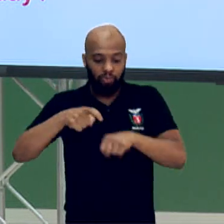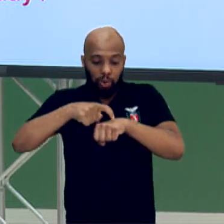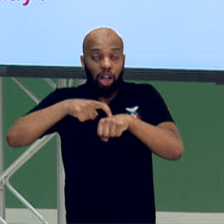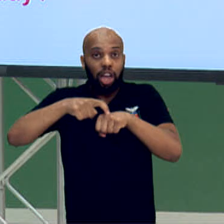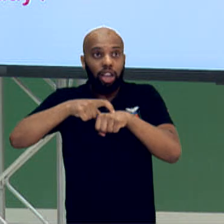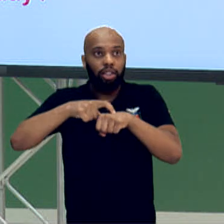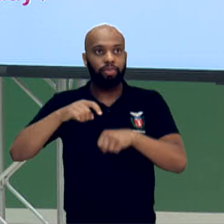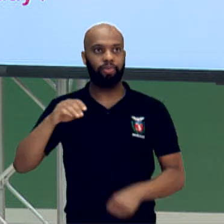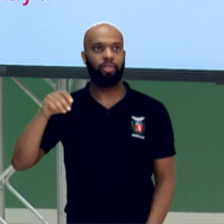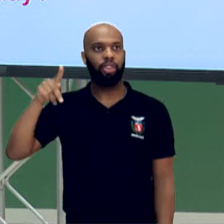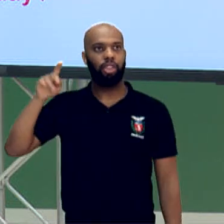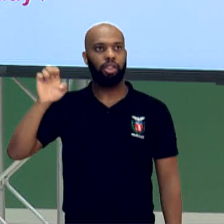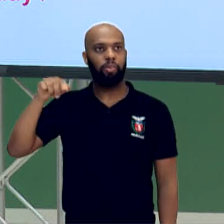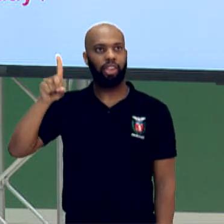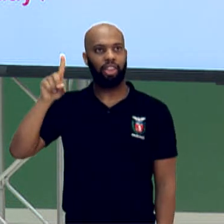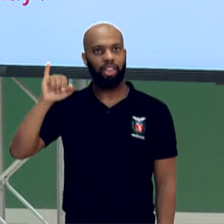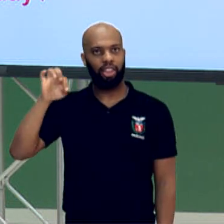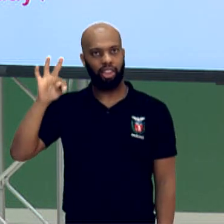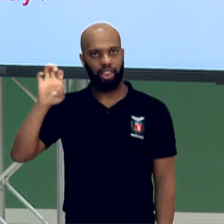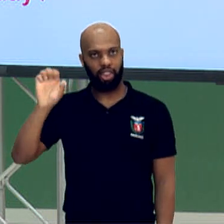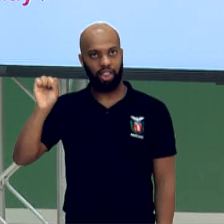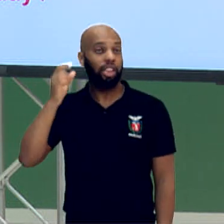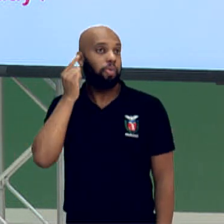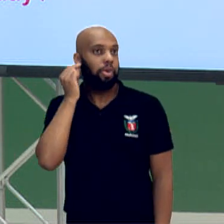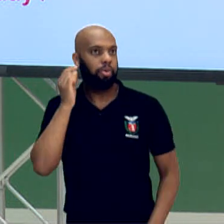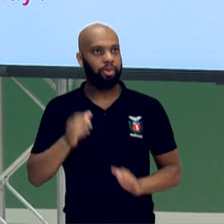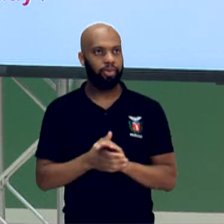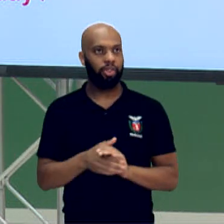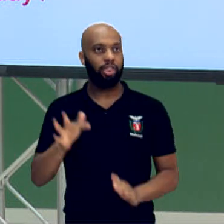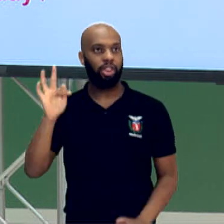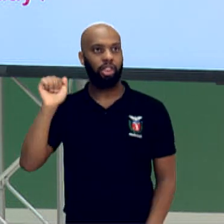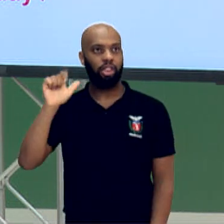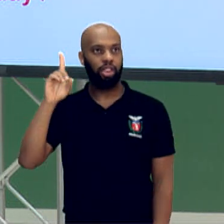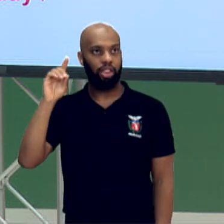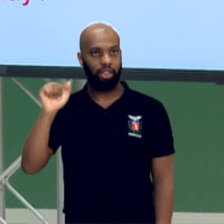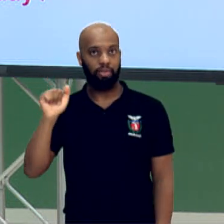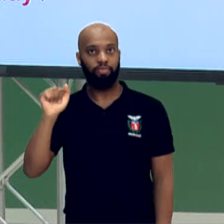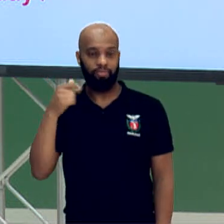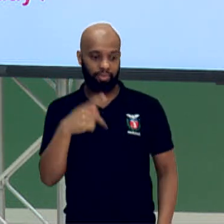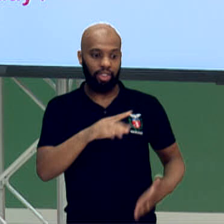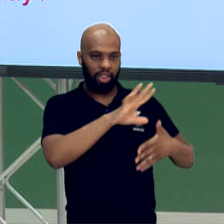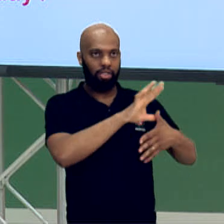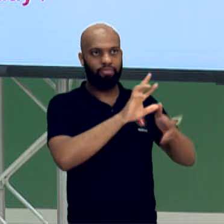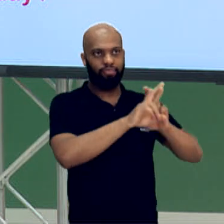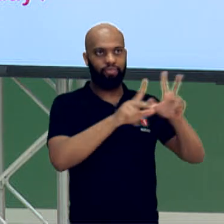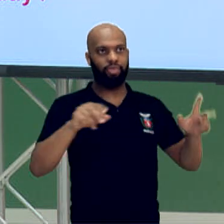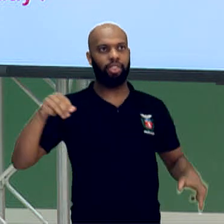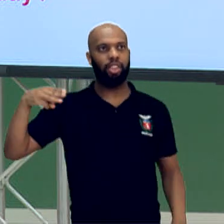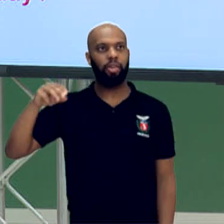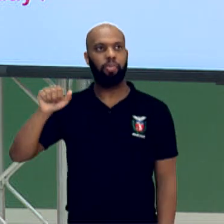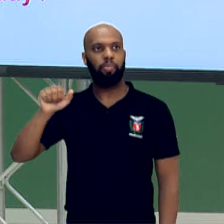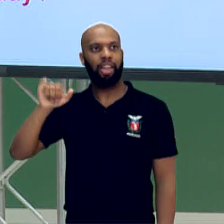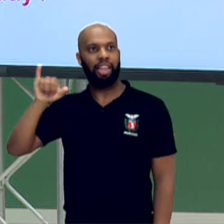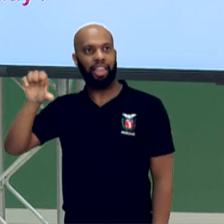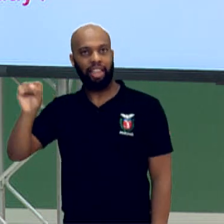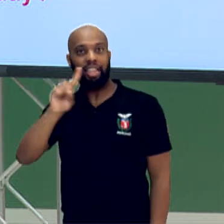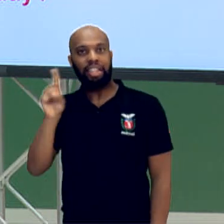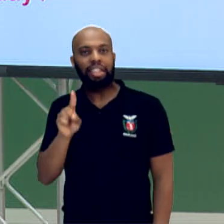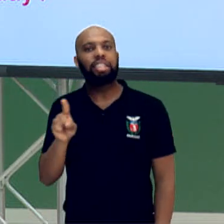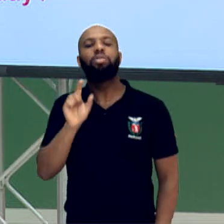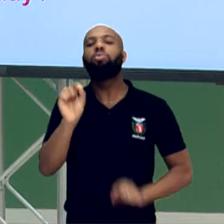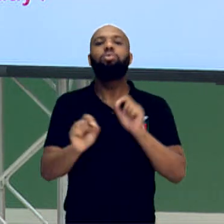Pendientes, os brincos, falda, na América, uma possível palavra, polheira. Maíz, lembram do choclo?